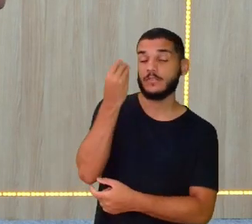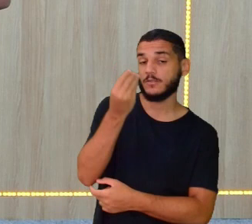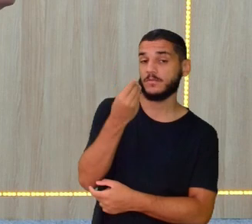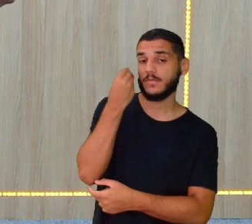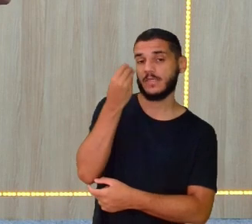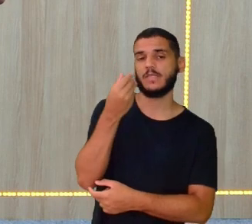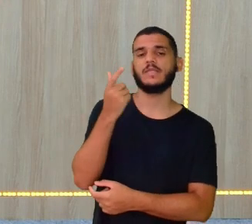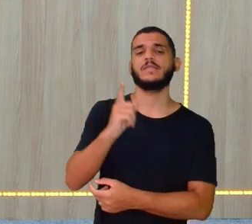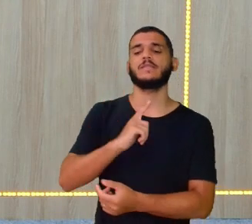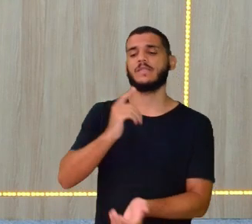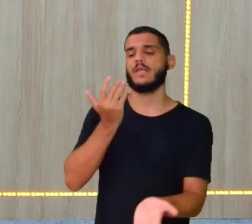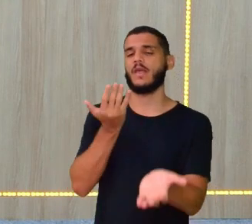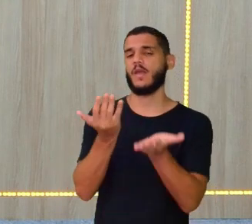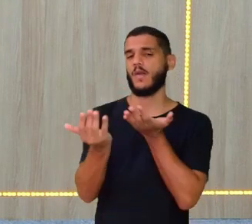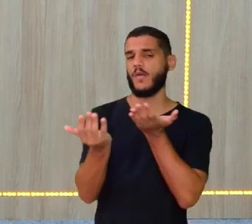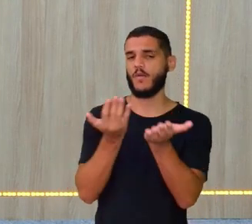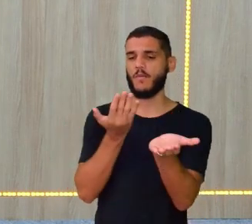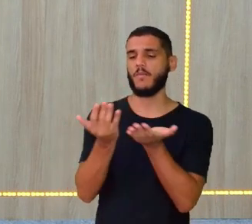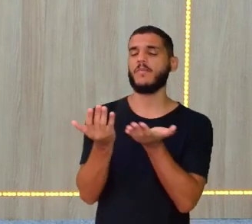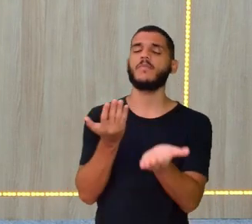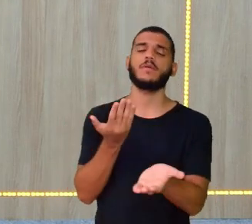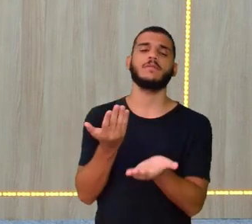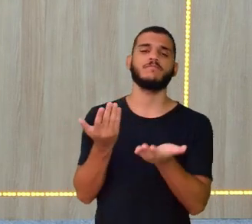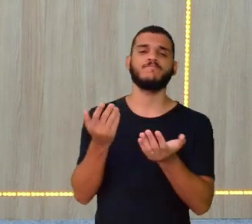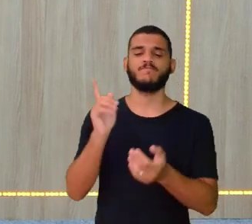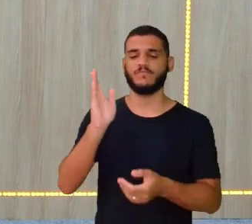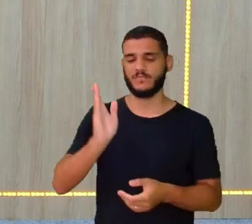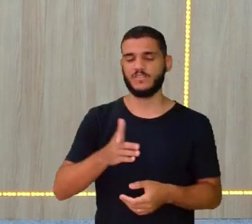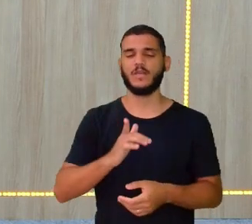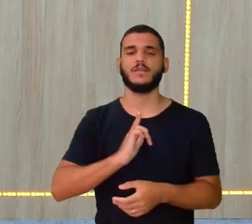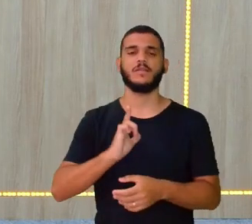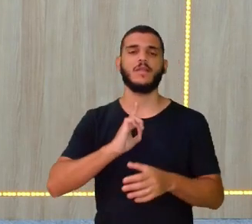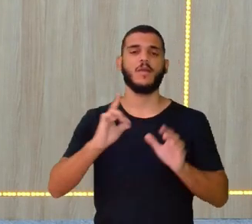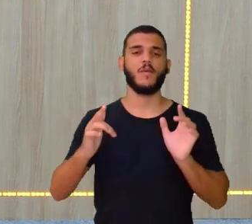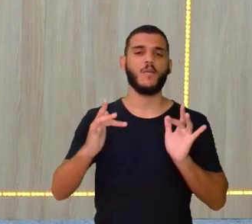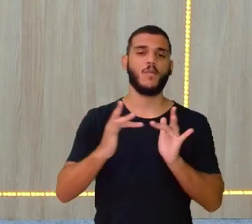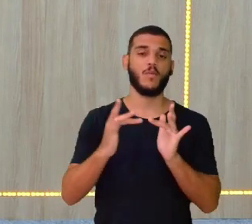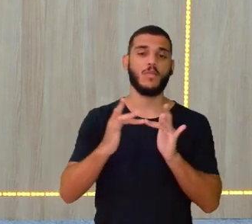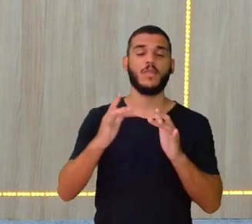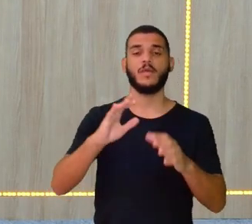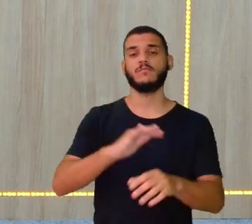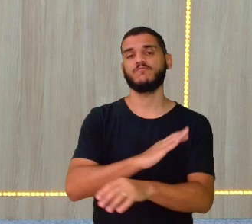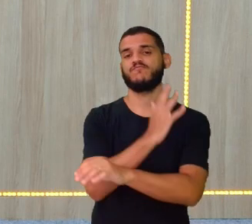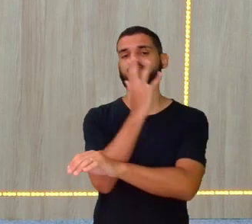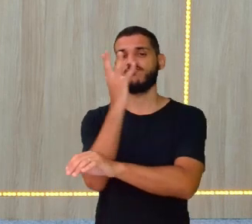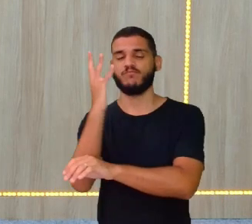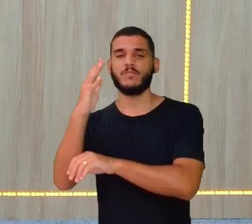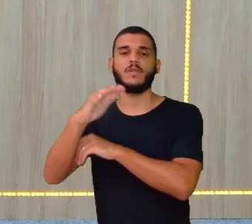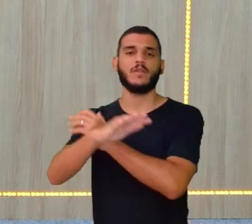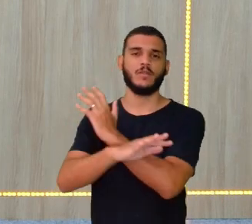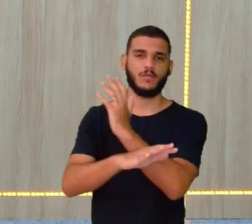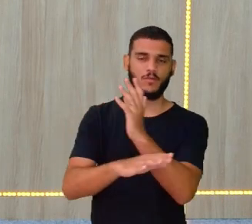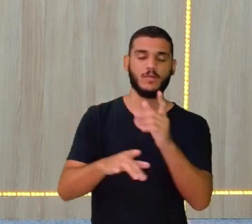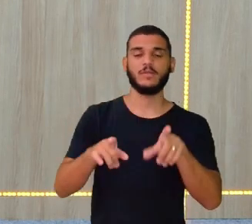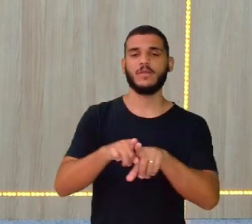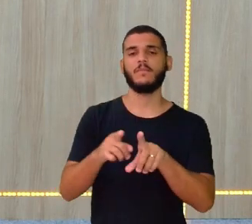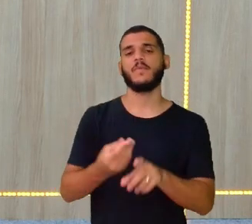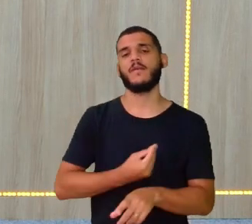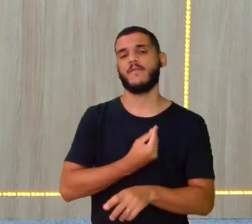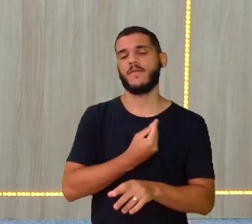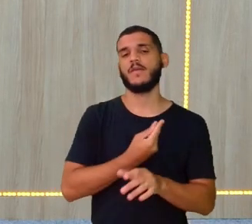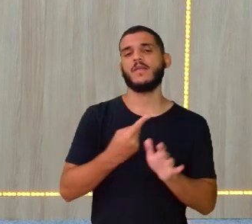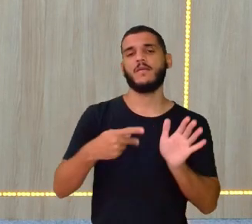é? Comparando ou vivenciando a natureza e fazendo comparações com sua vida, não